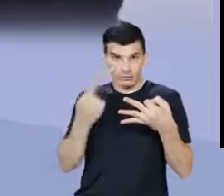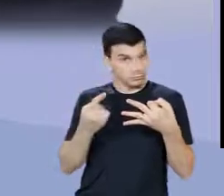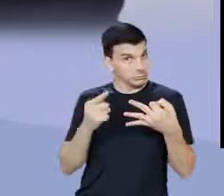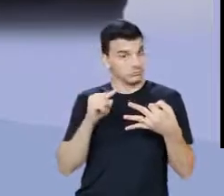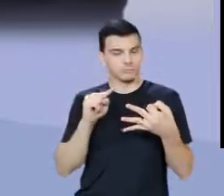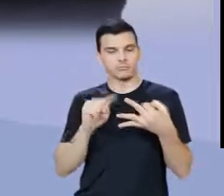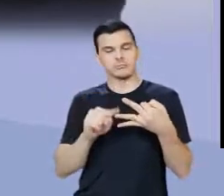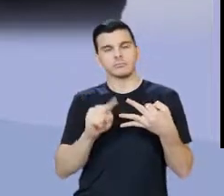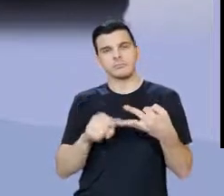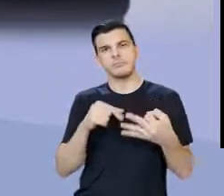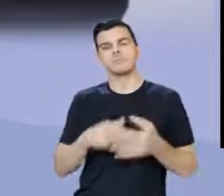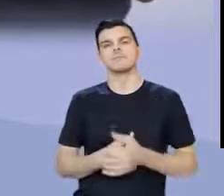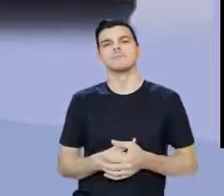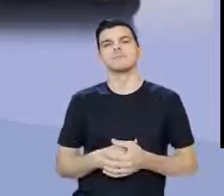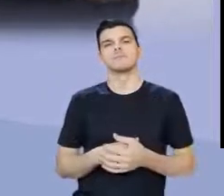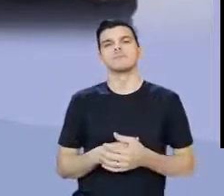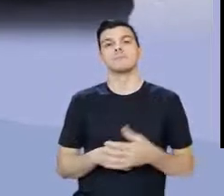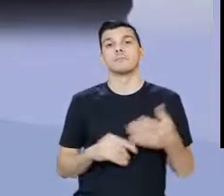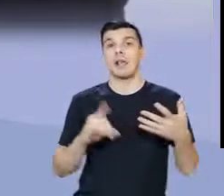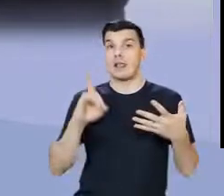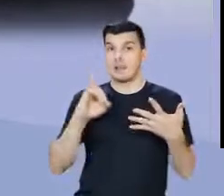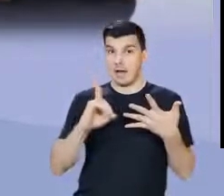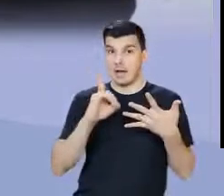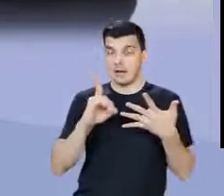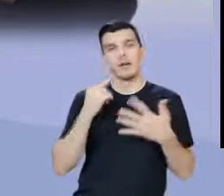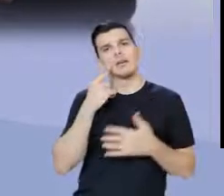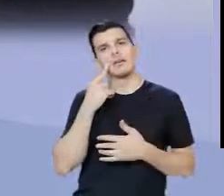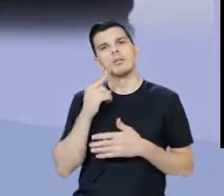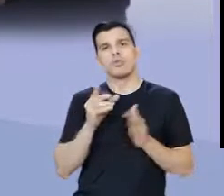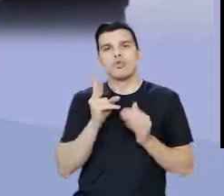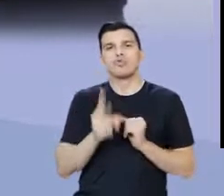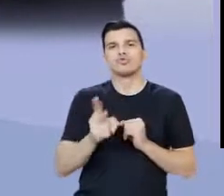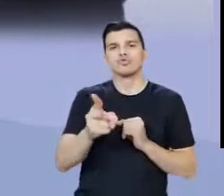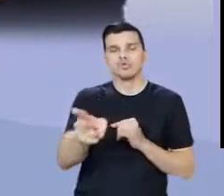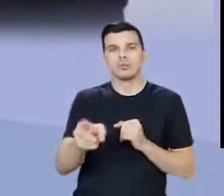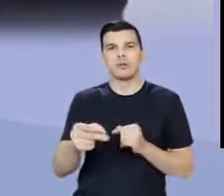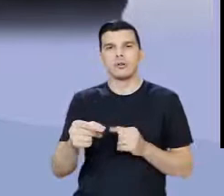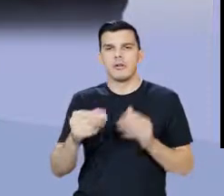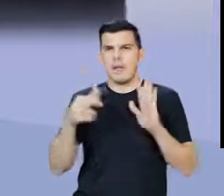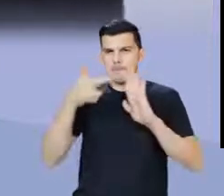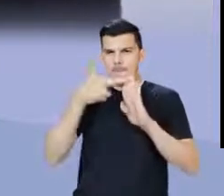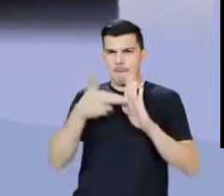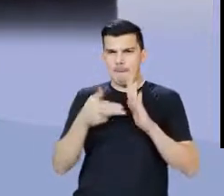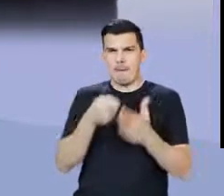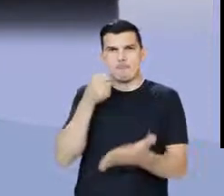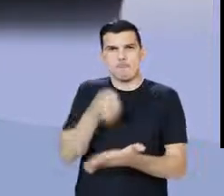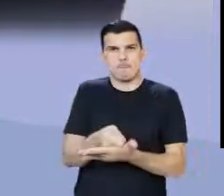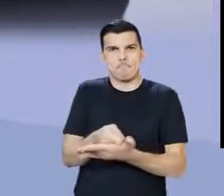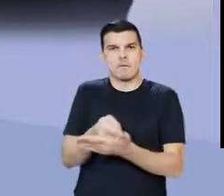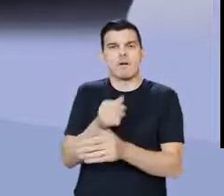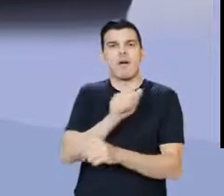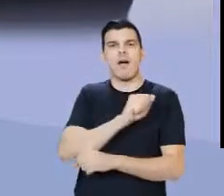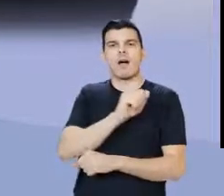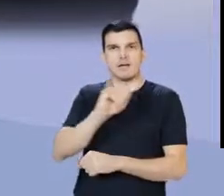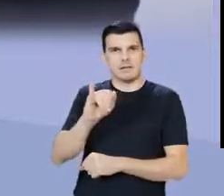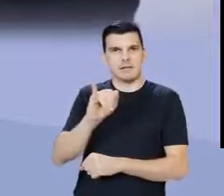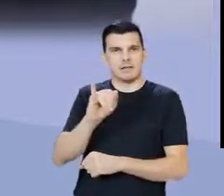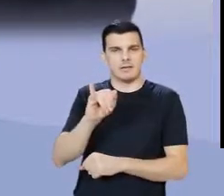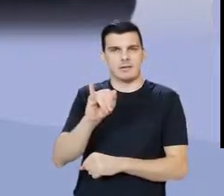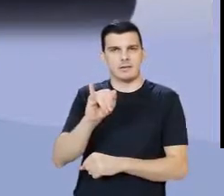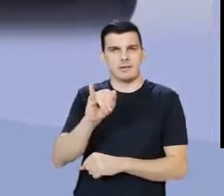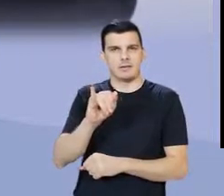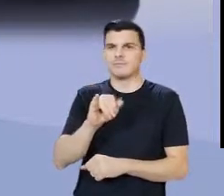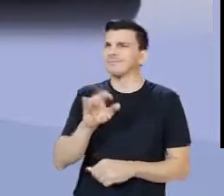tiver algo melhor, a gente fica com ela. Letra D. Prorrogação das restrições advindas dos